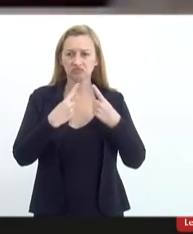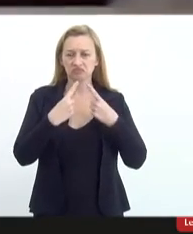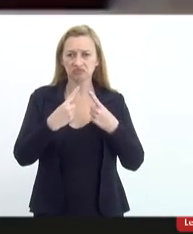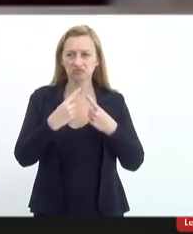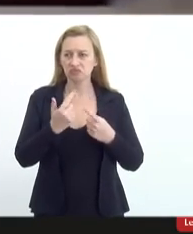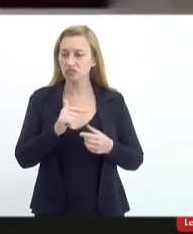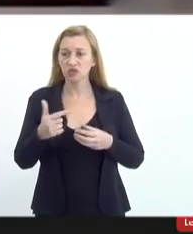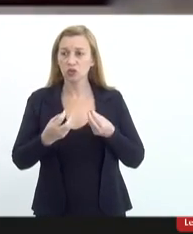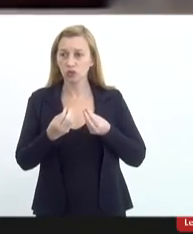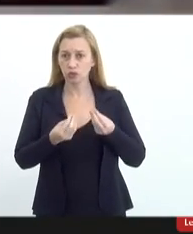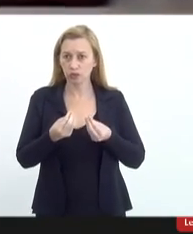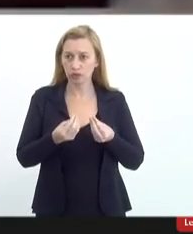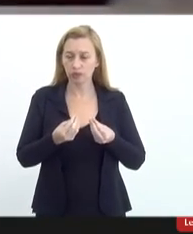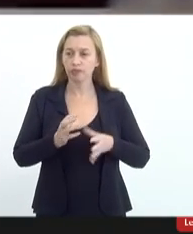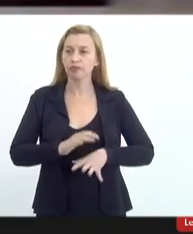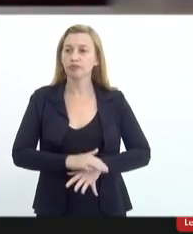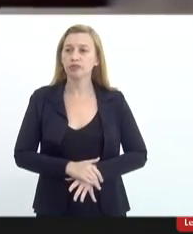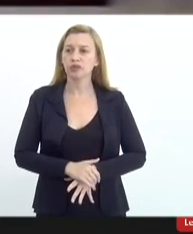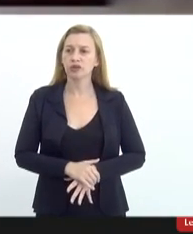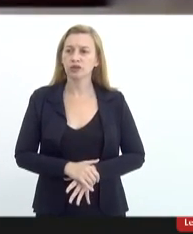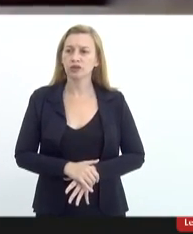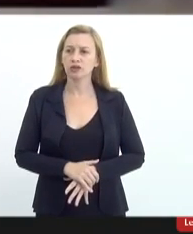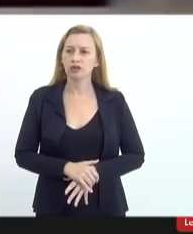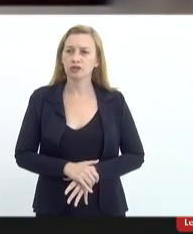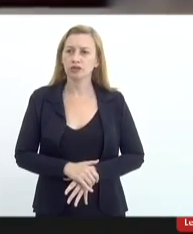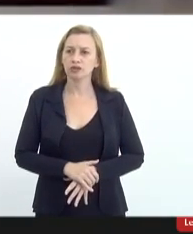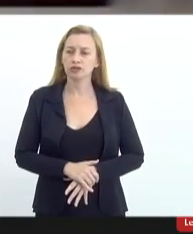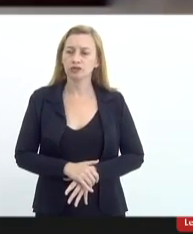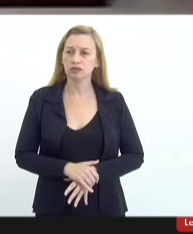Indiscutivelmente, há um viés